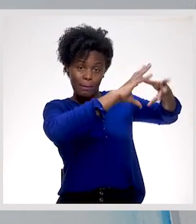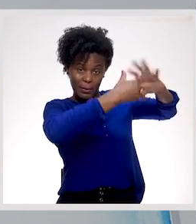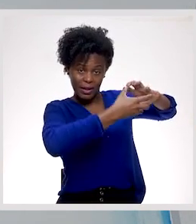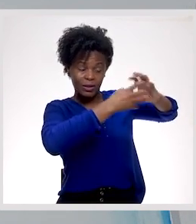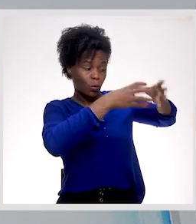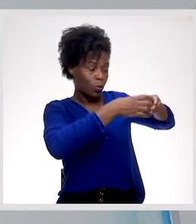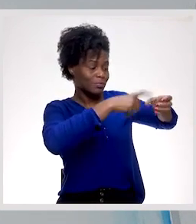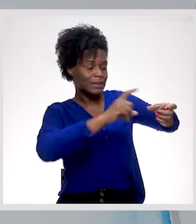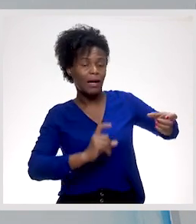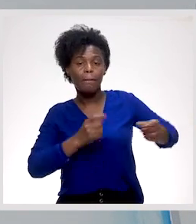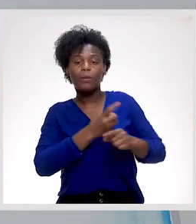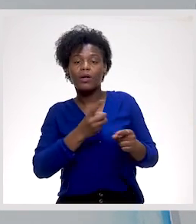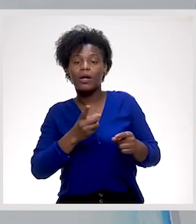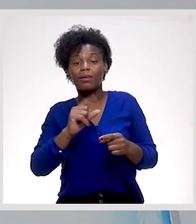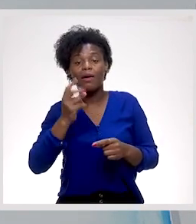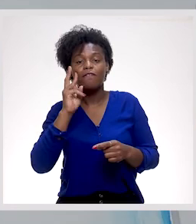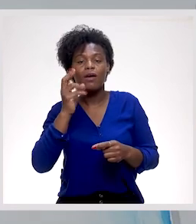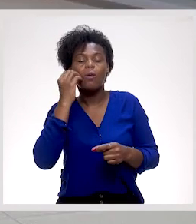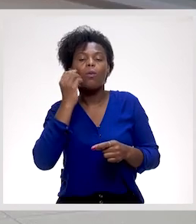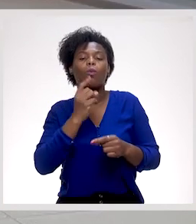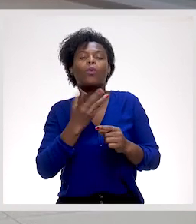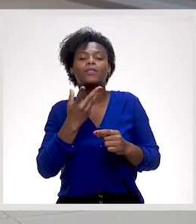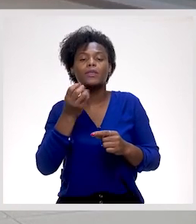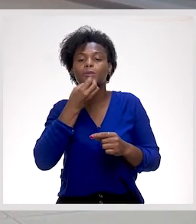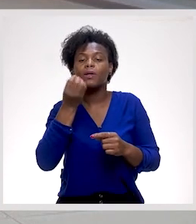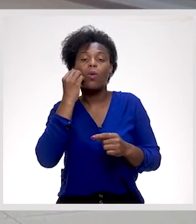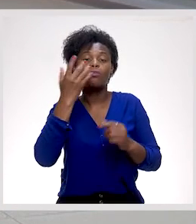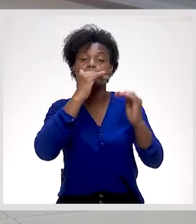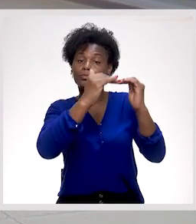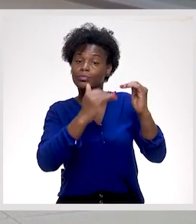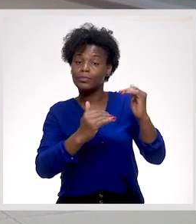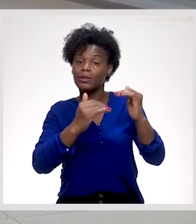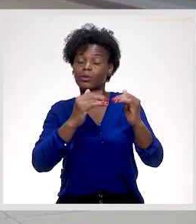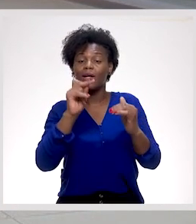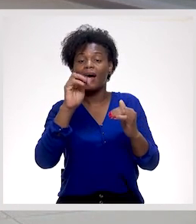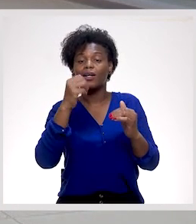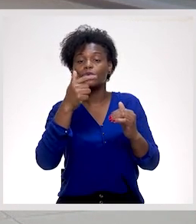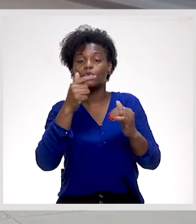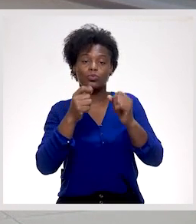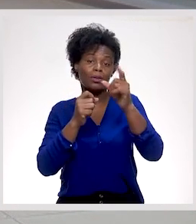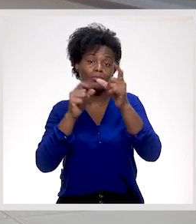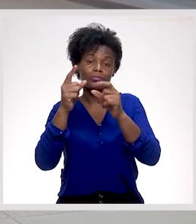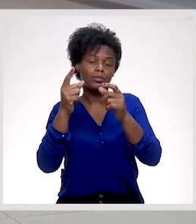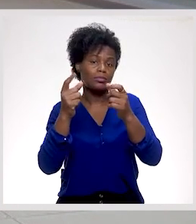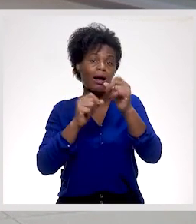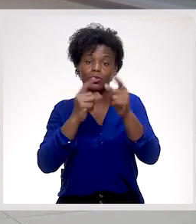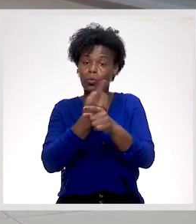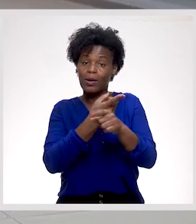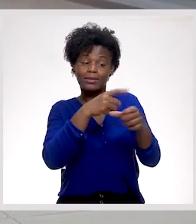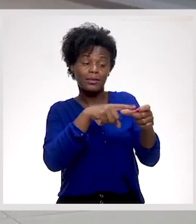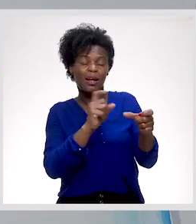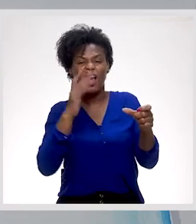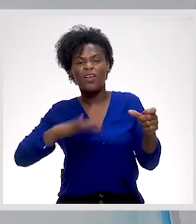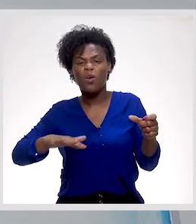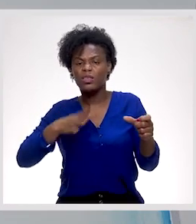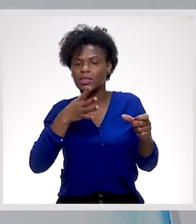ter para ser considerados planetas anões, que são girar à volta do Sol, ter aproximadamente a forma